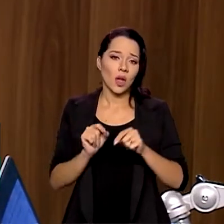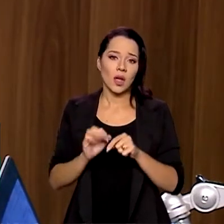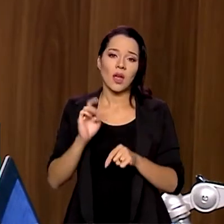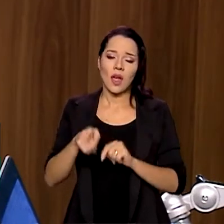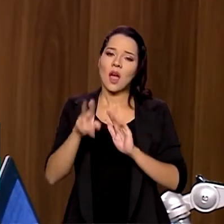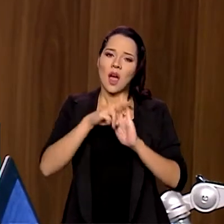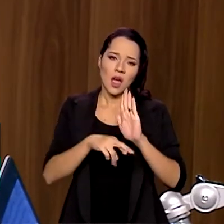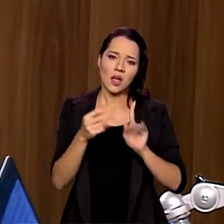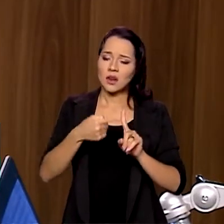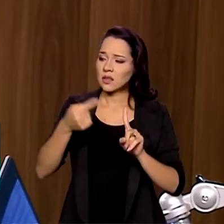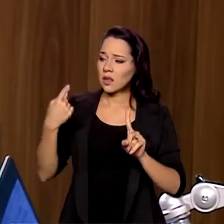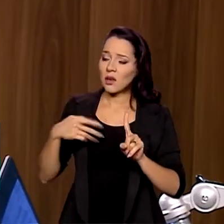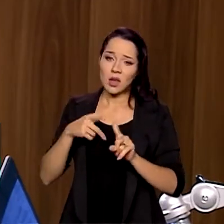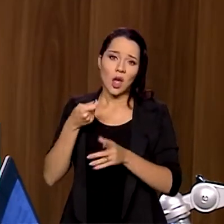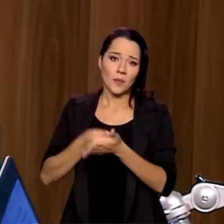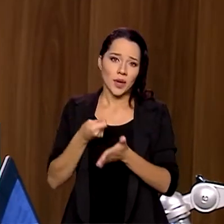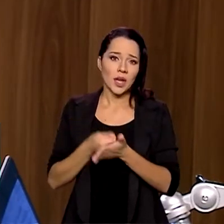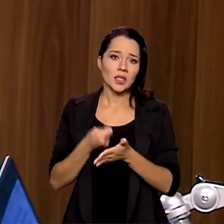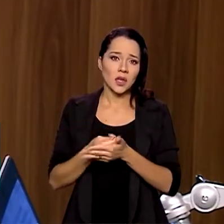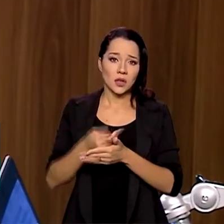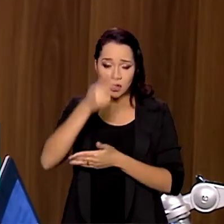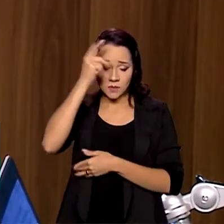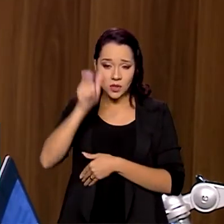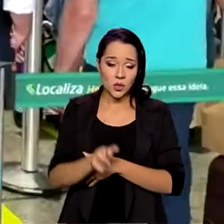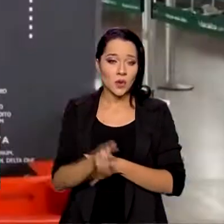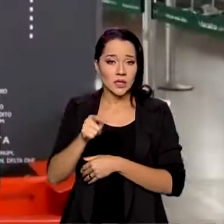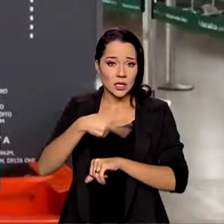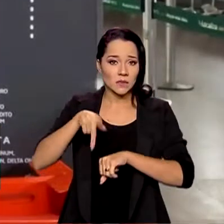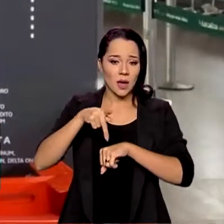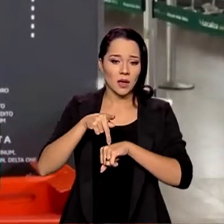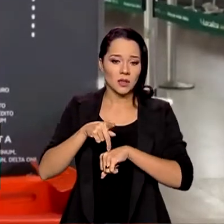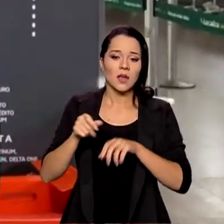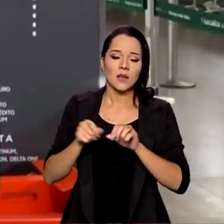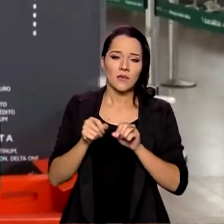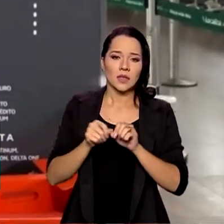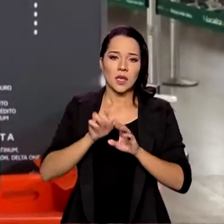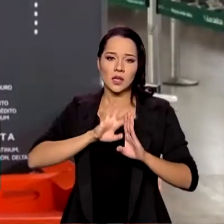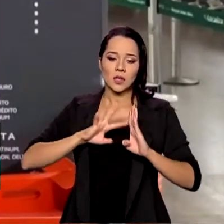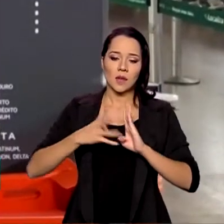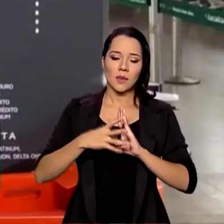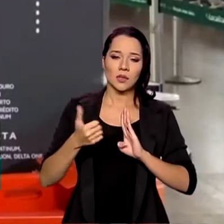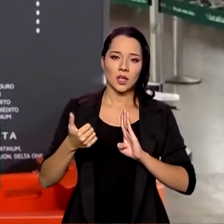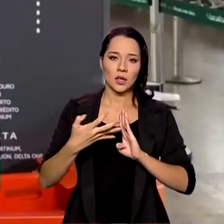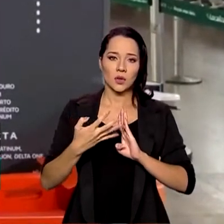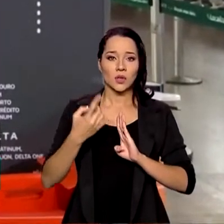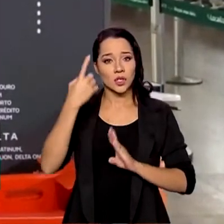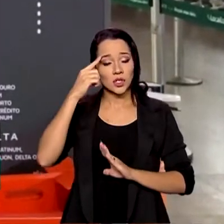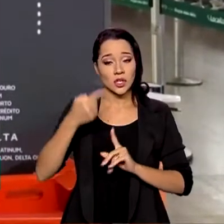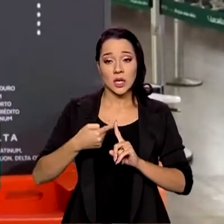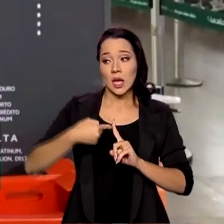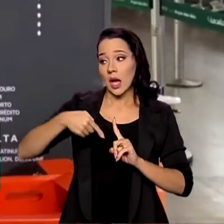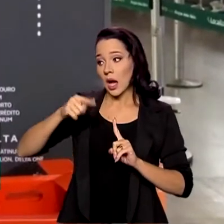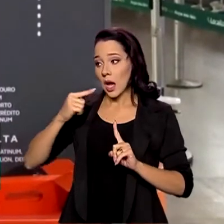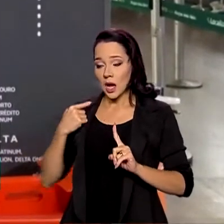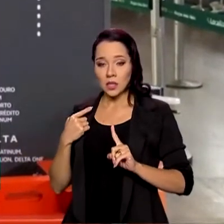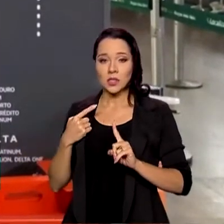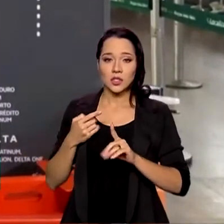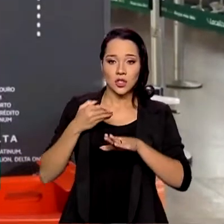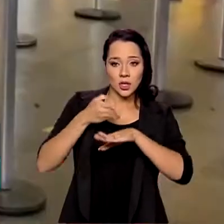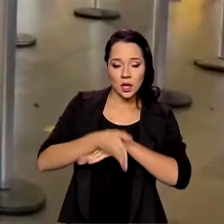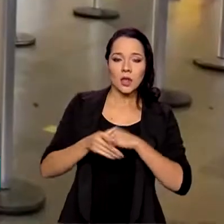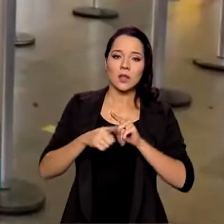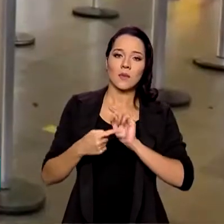a regra anterior, que é a obrigação dos passageiros desses países fazerem um isolamento de 14 dias antes do embarque e